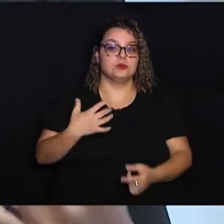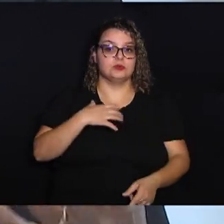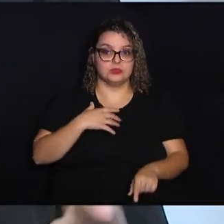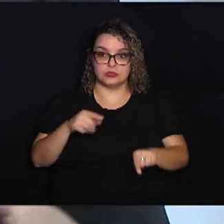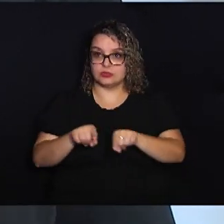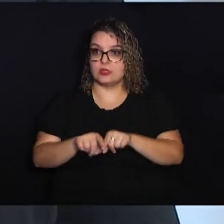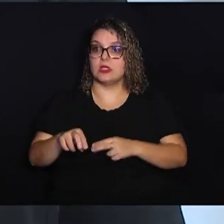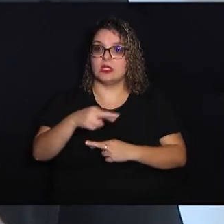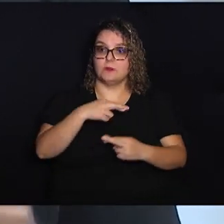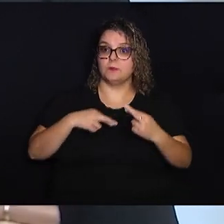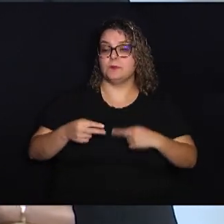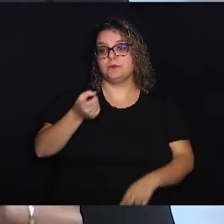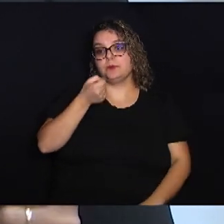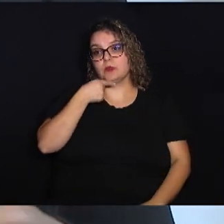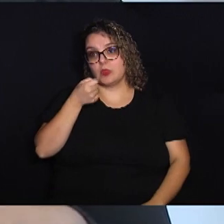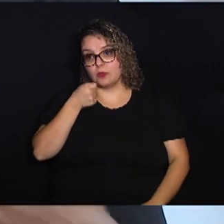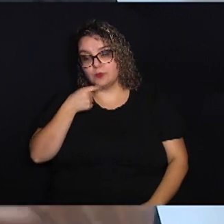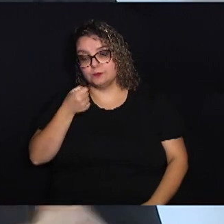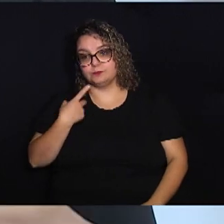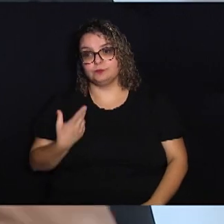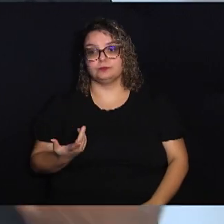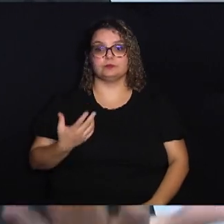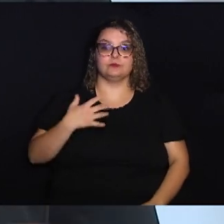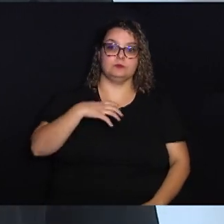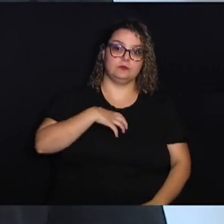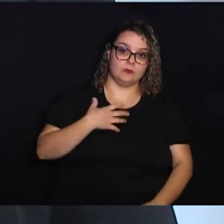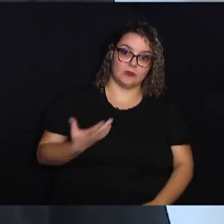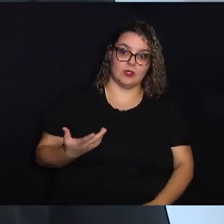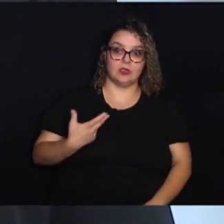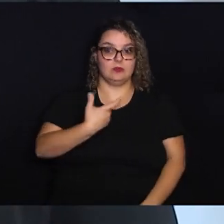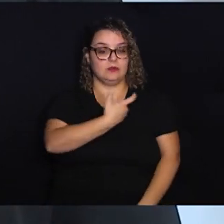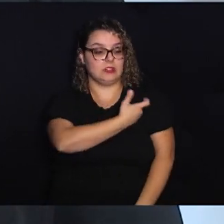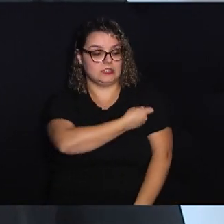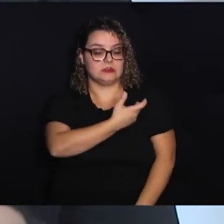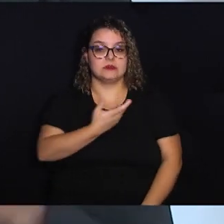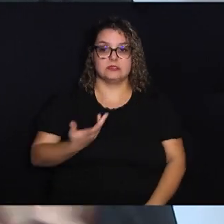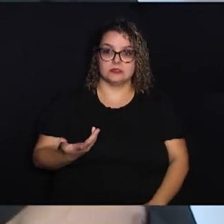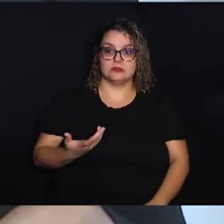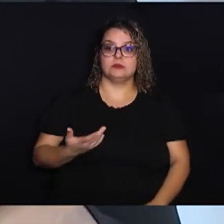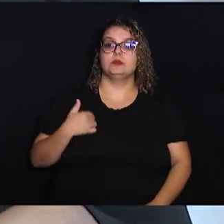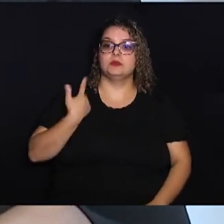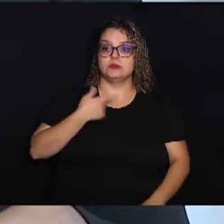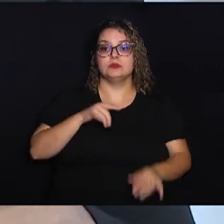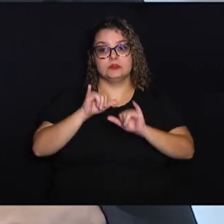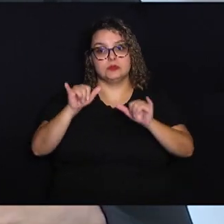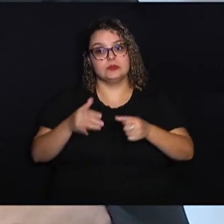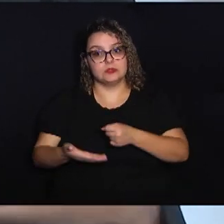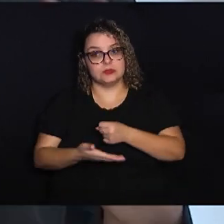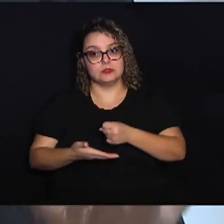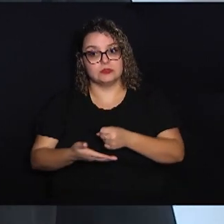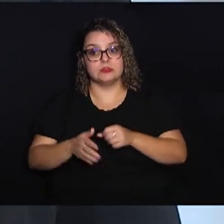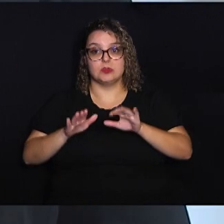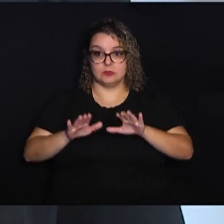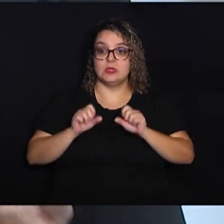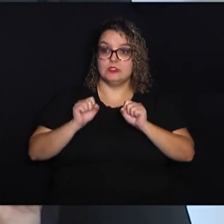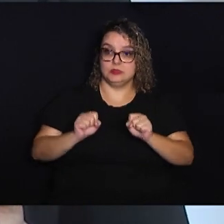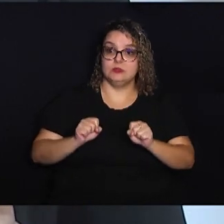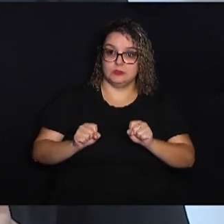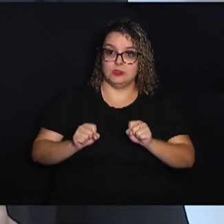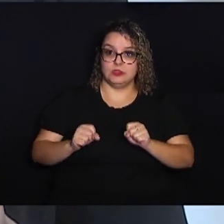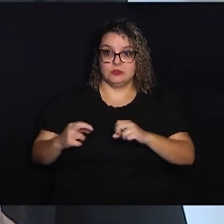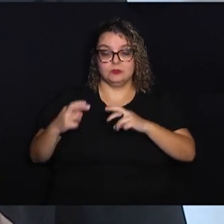documento oficial com foto, RG, CNH, peso mínimo de 50 quilos, Dormir bem à